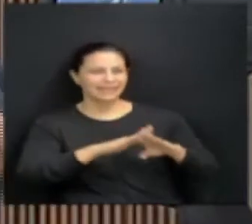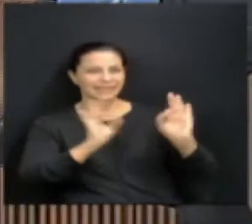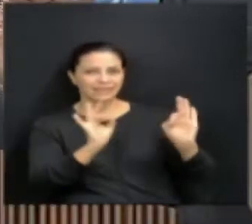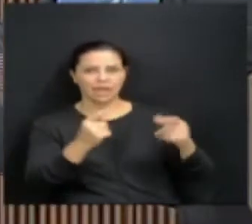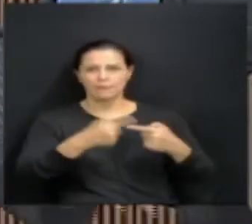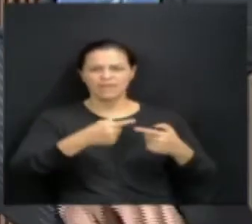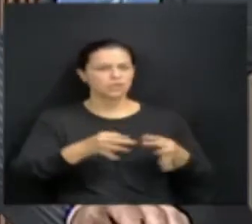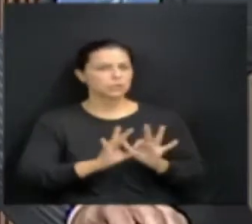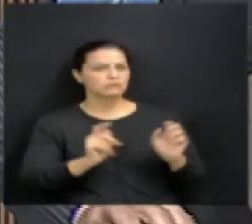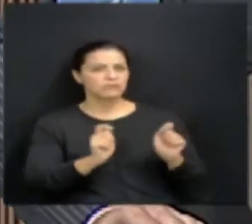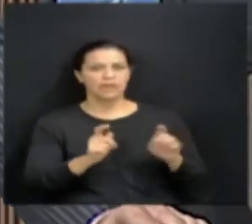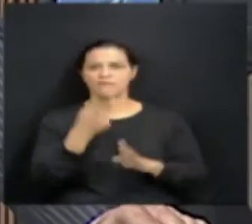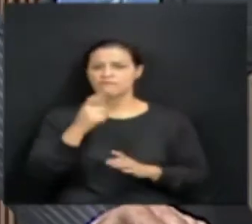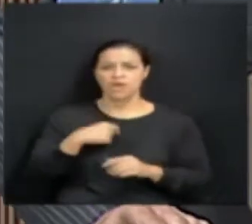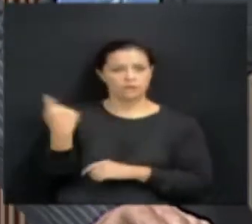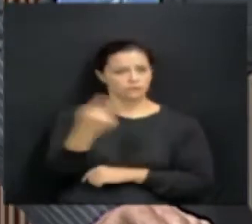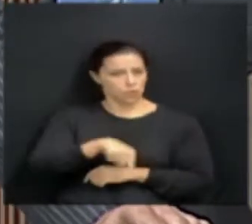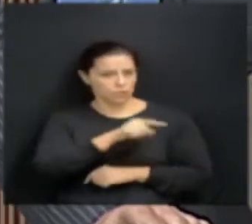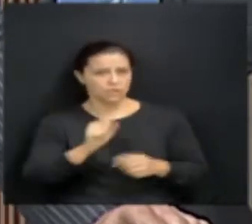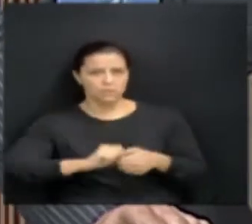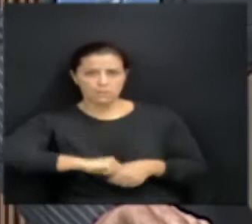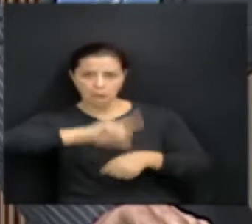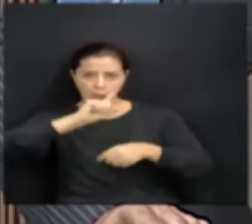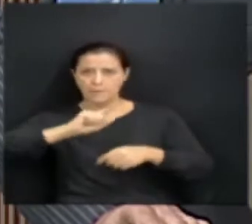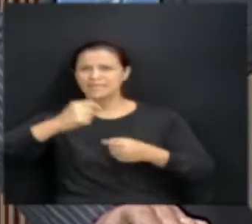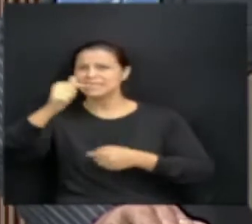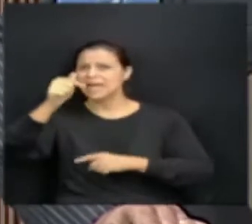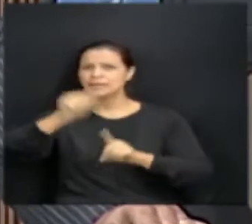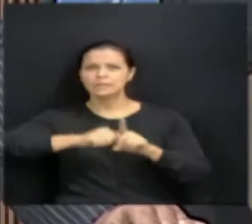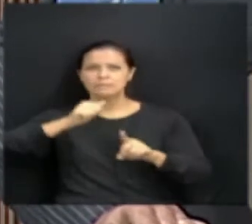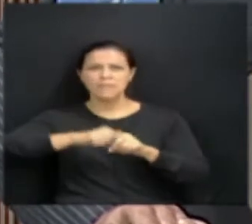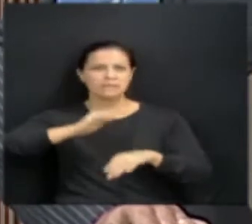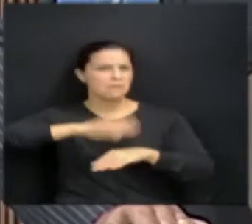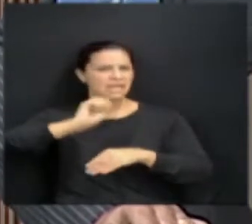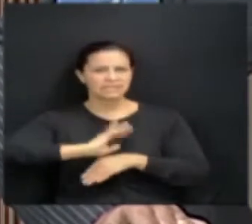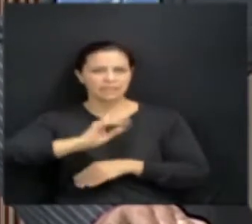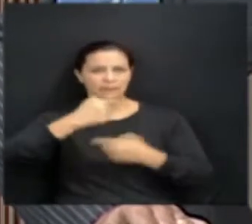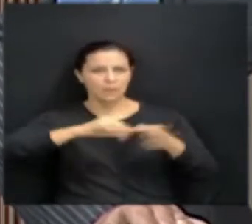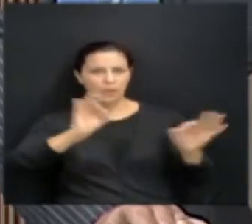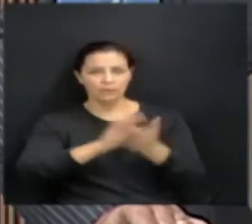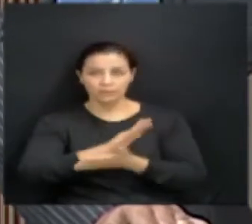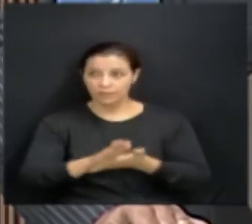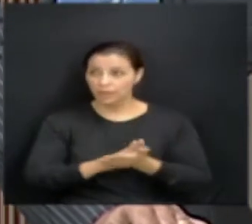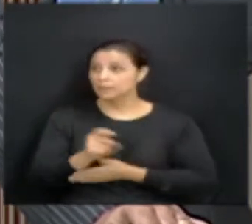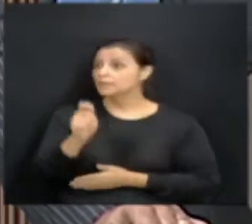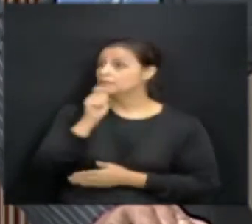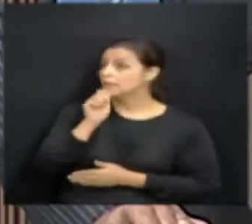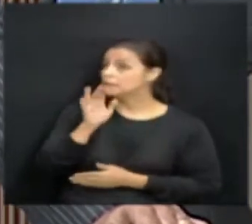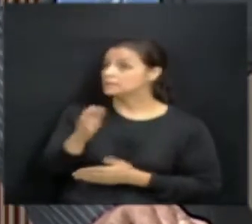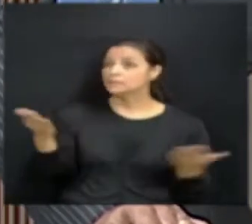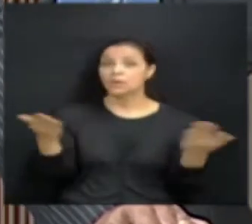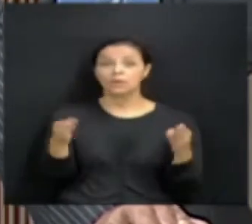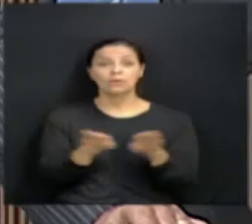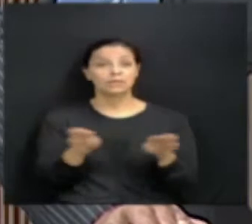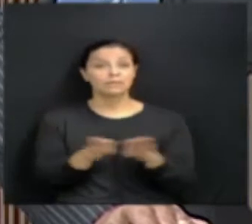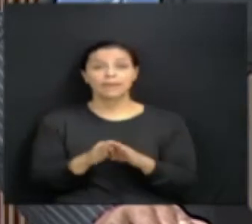pedageiras, dizendo que não ia dar nenhum aumento nos próximos 7 meses, nenhum reequilíbrio e nada, ainda assim conseguiu